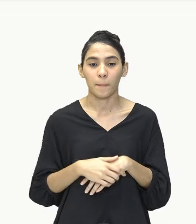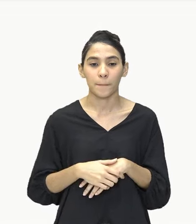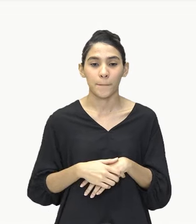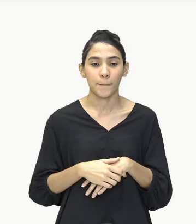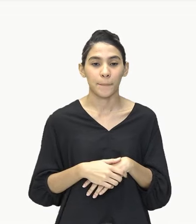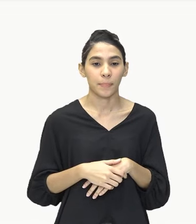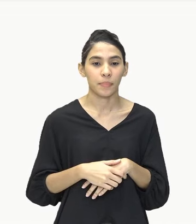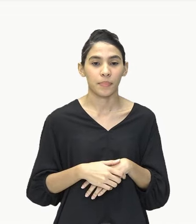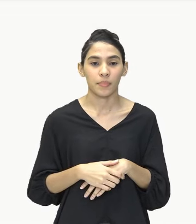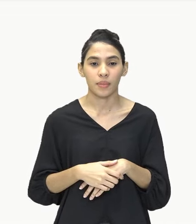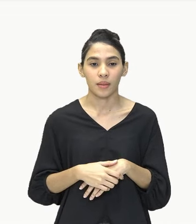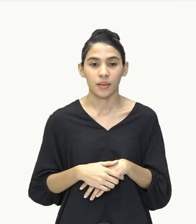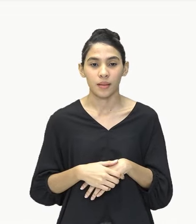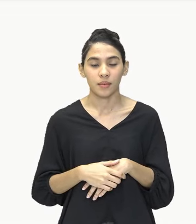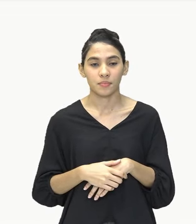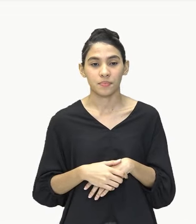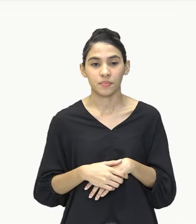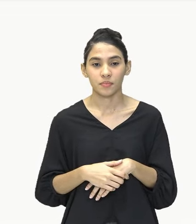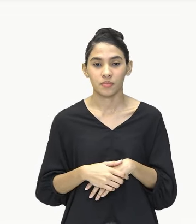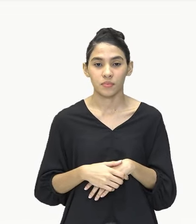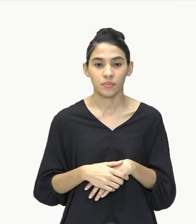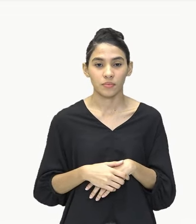aqui com